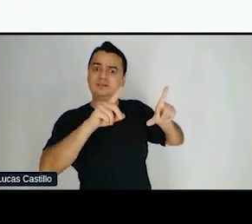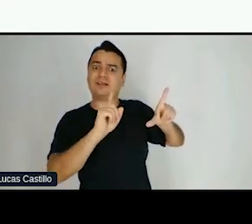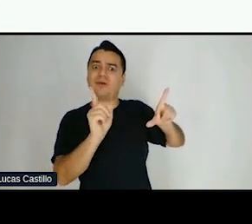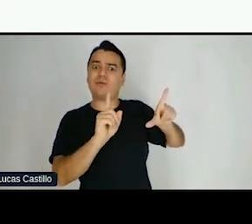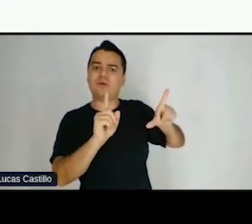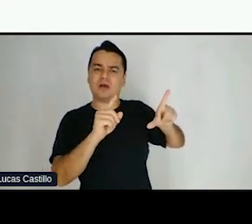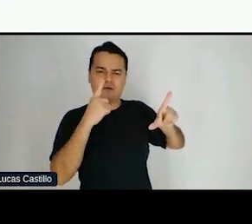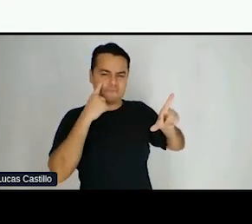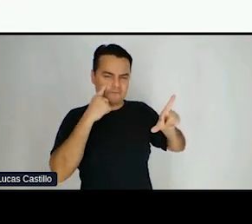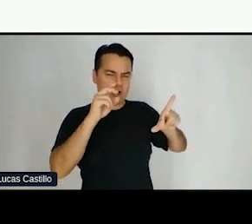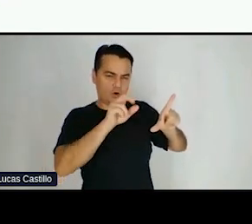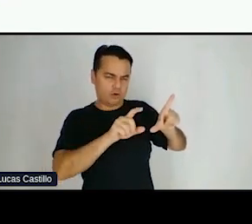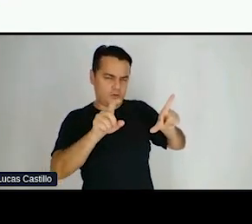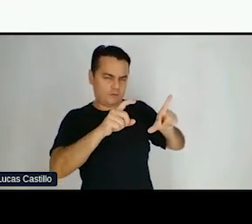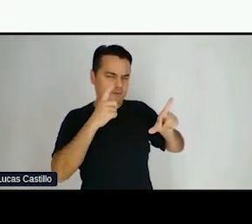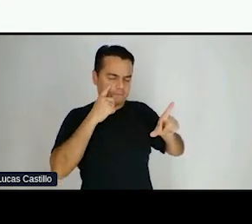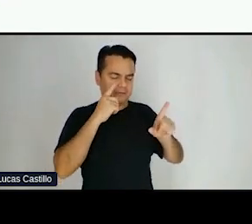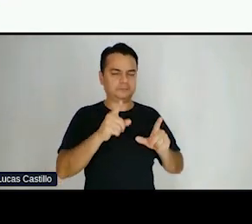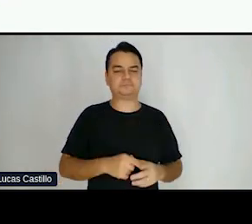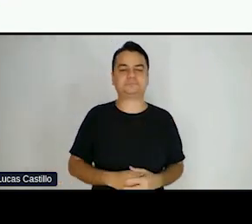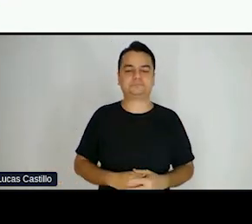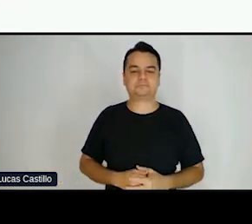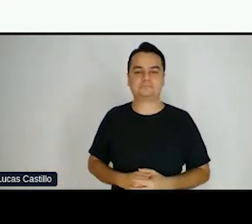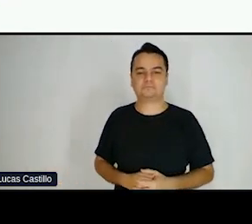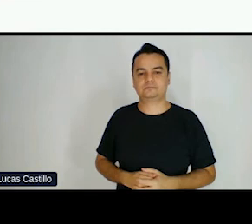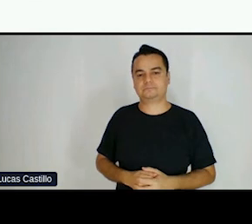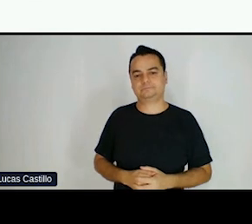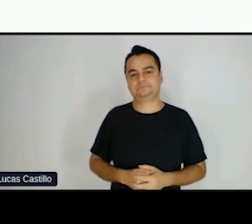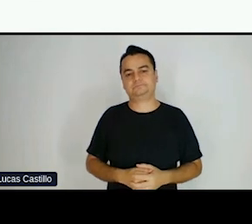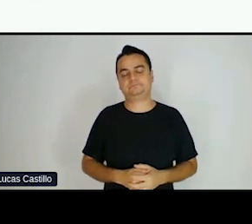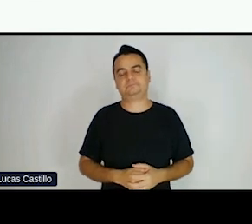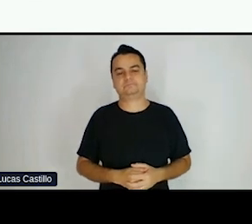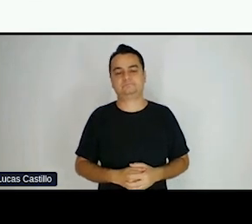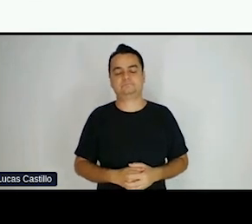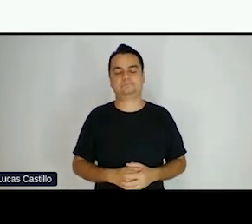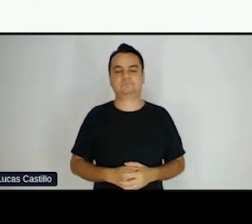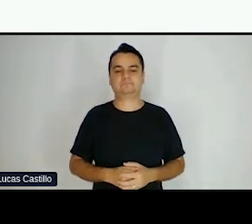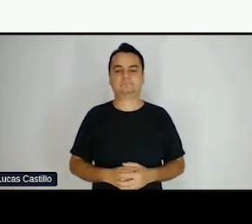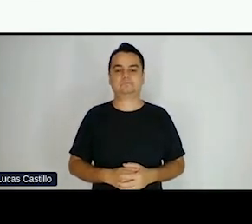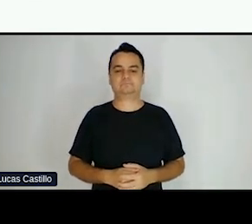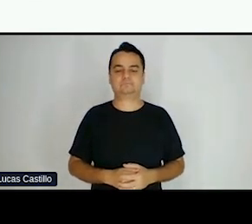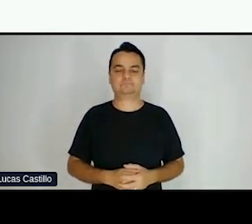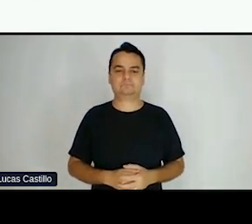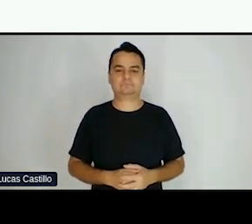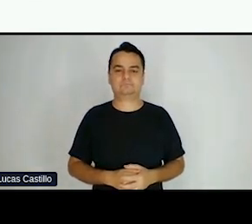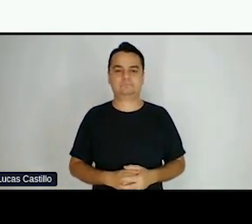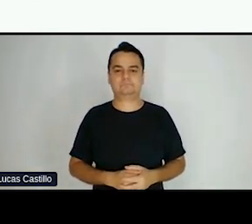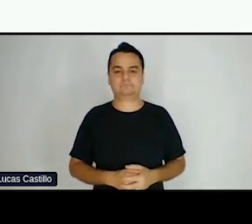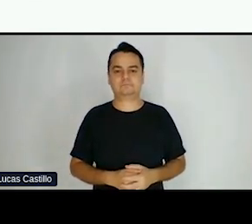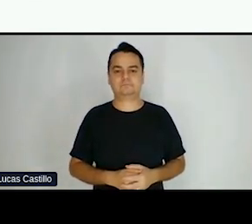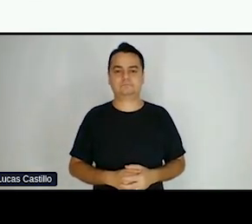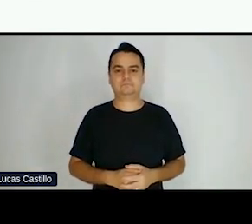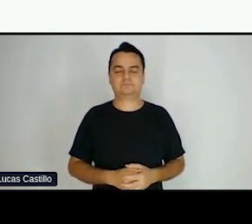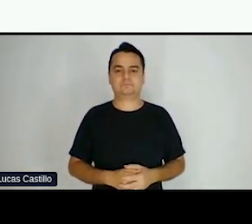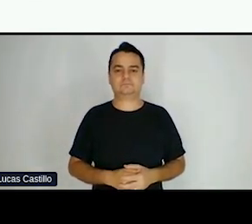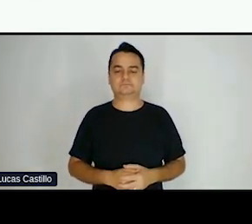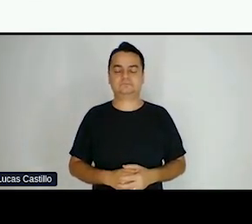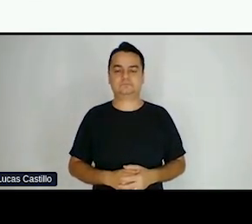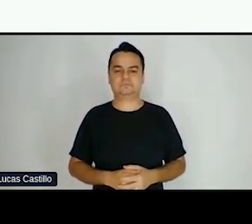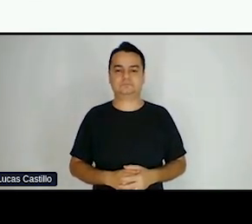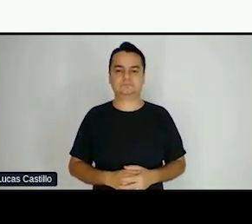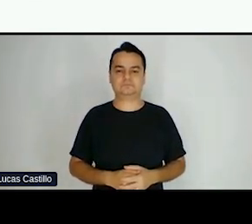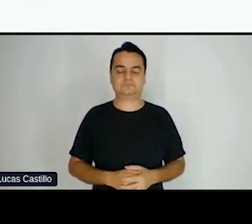e vejam só o que acontece. Botão. Declaro que li e concordo com os termos